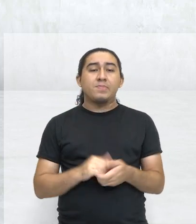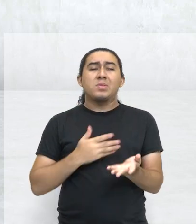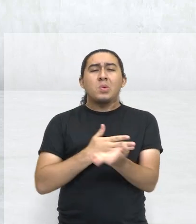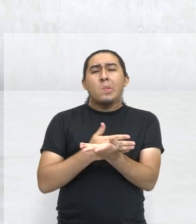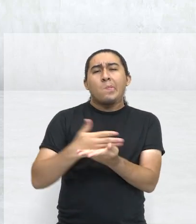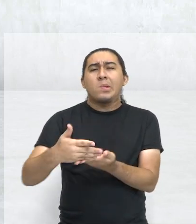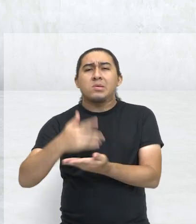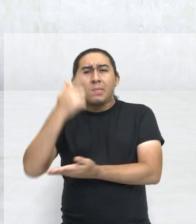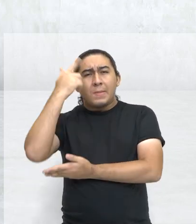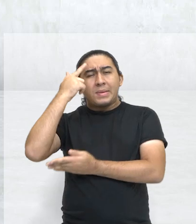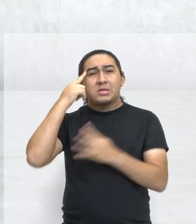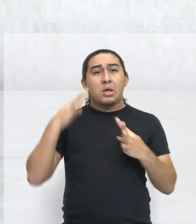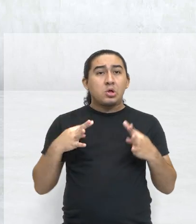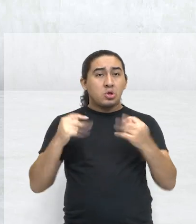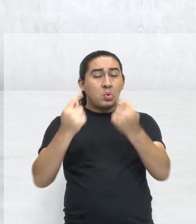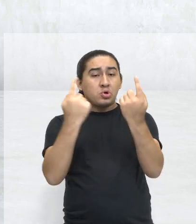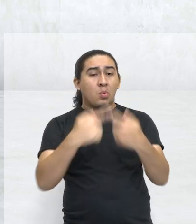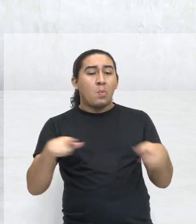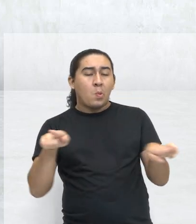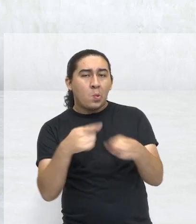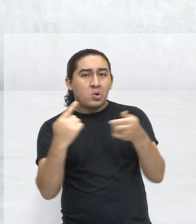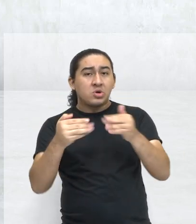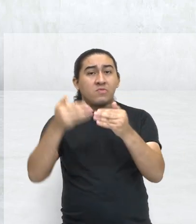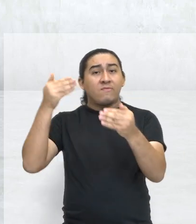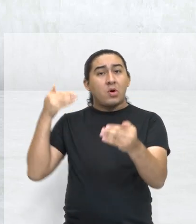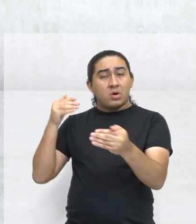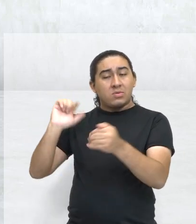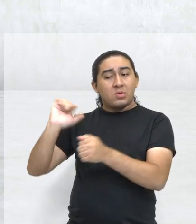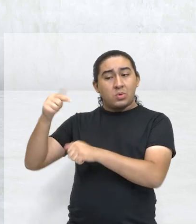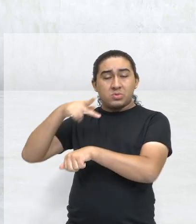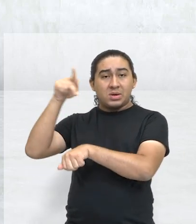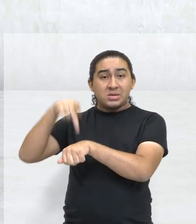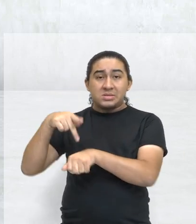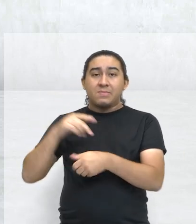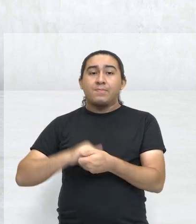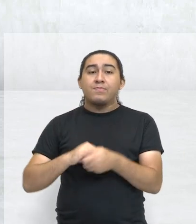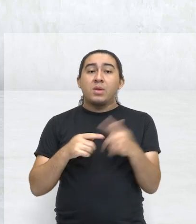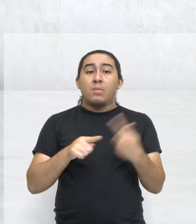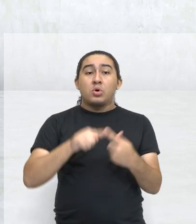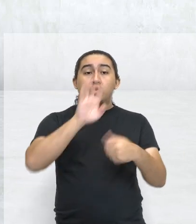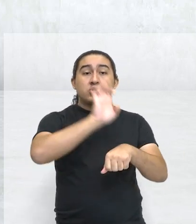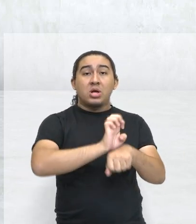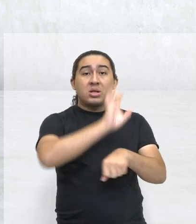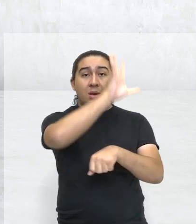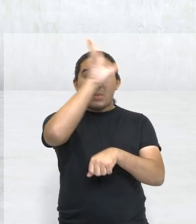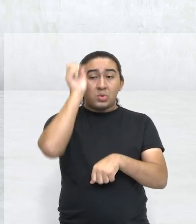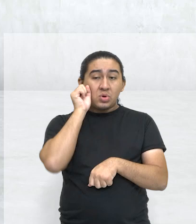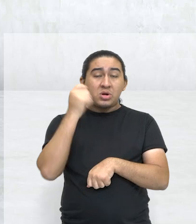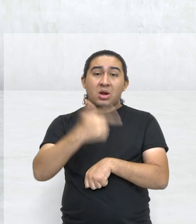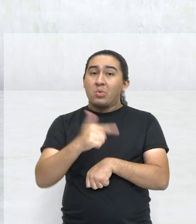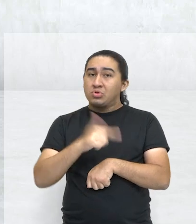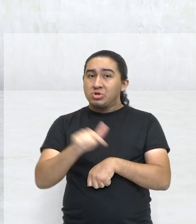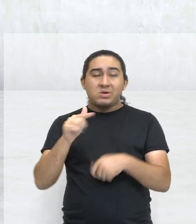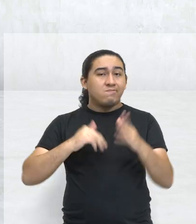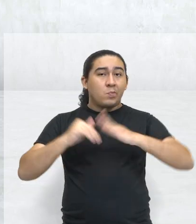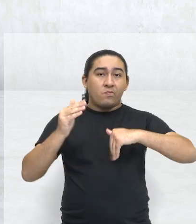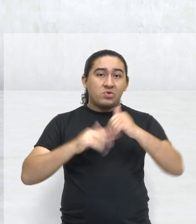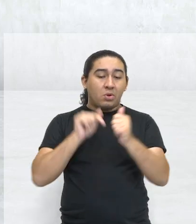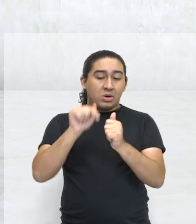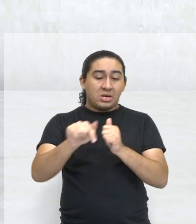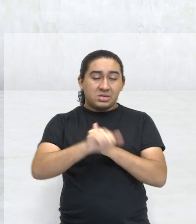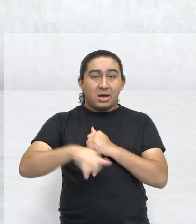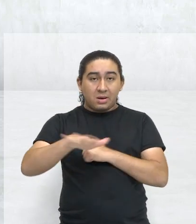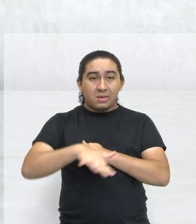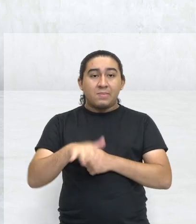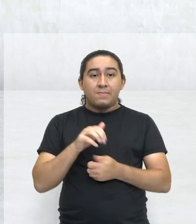viu o potencial do teatro e ele criou justamente o Festival de Ópera aqui do Amazonas. E, no início,